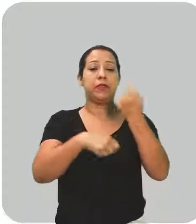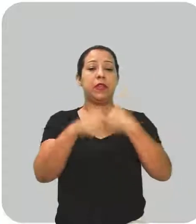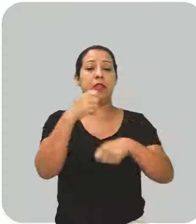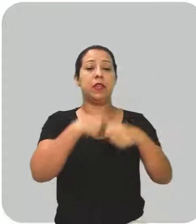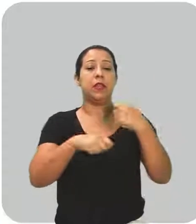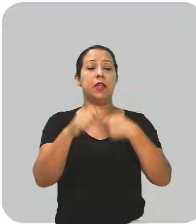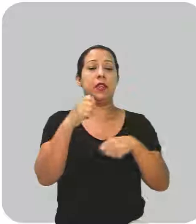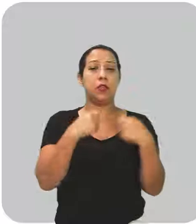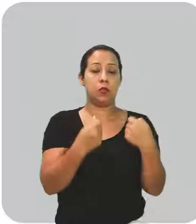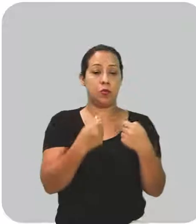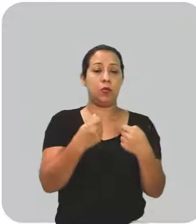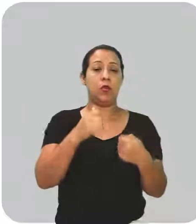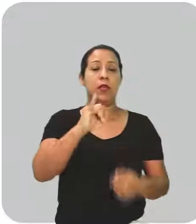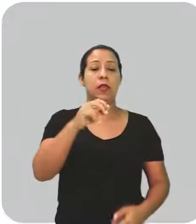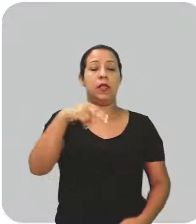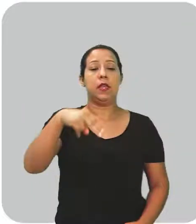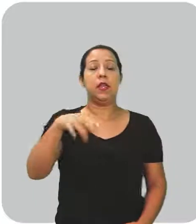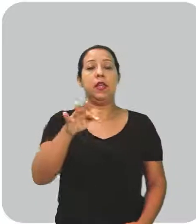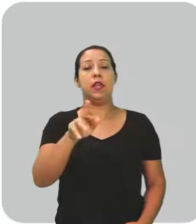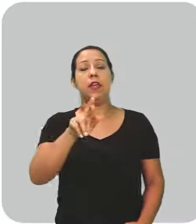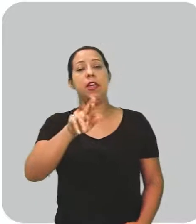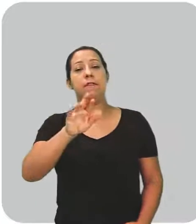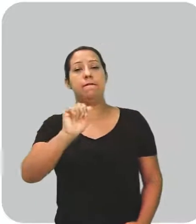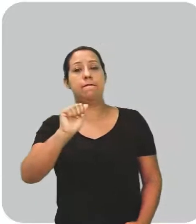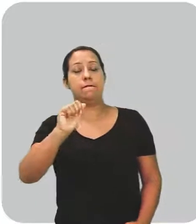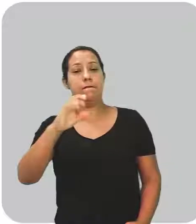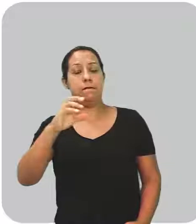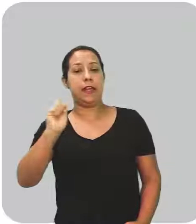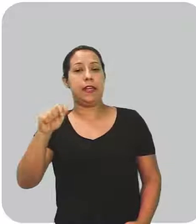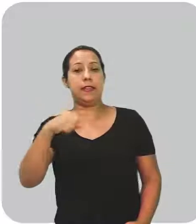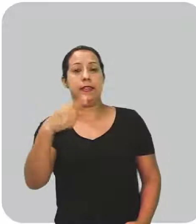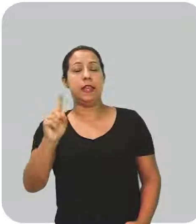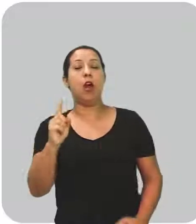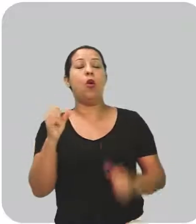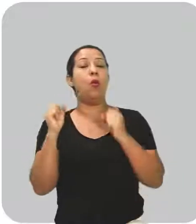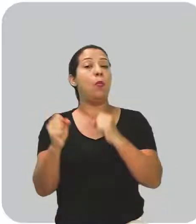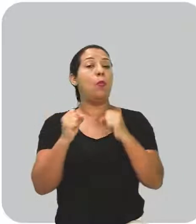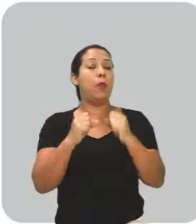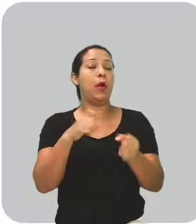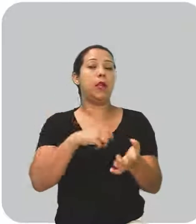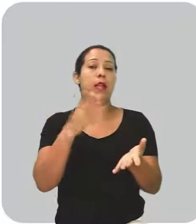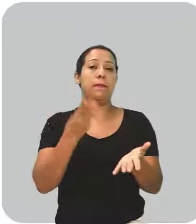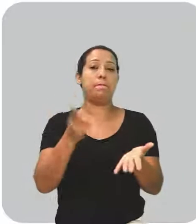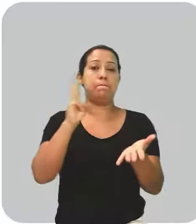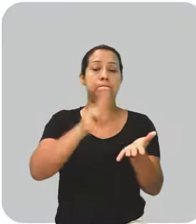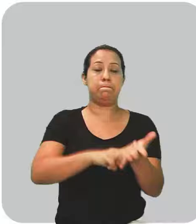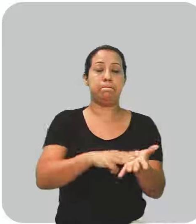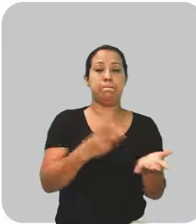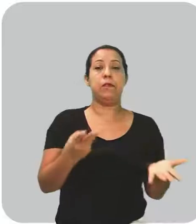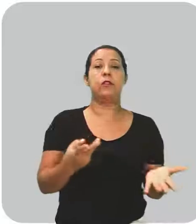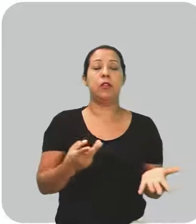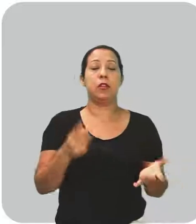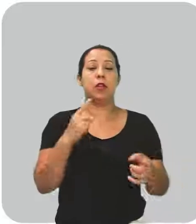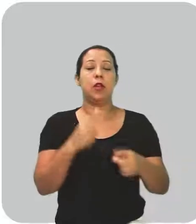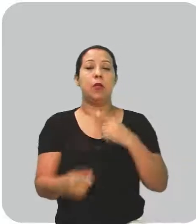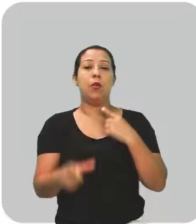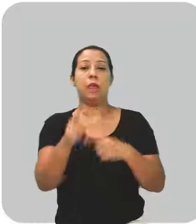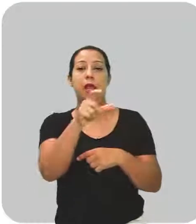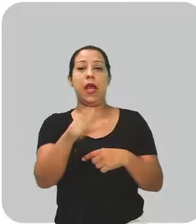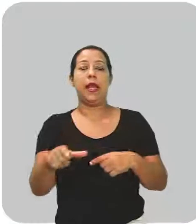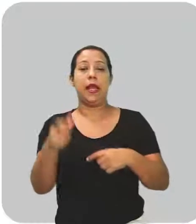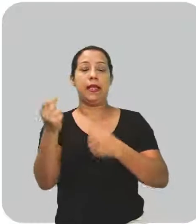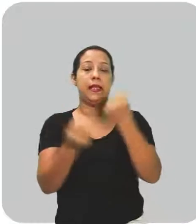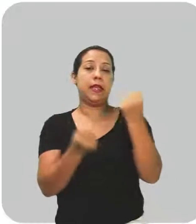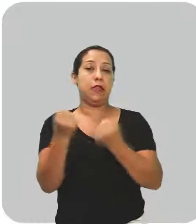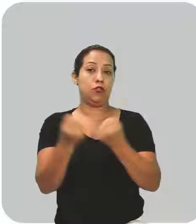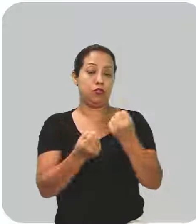do CTB, como multa, apreensão da Carteira Nacional de Habilitação, suspensão